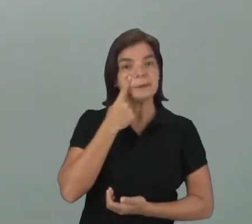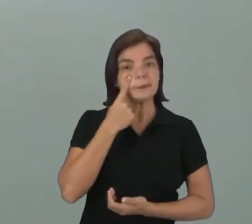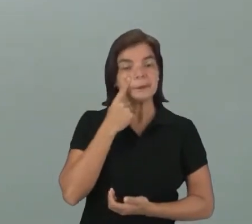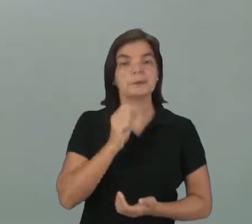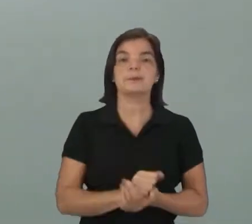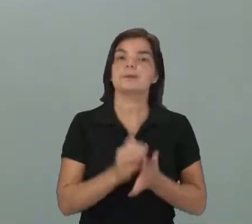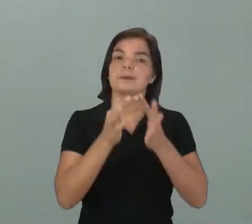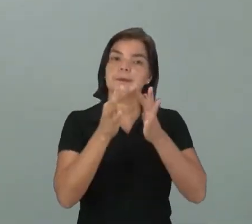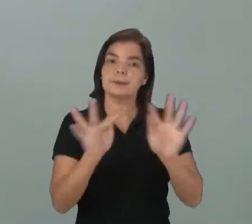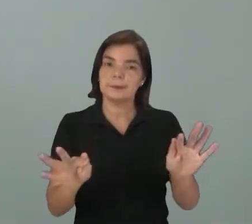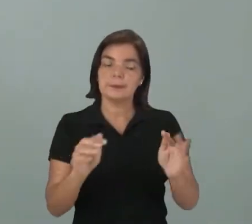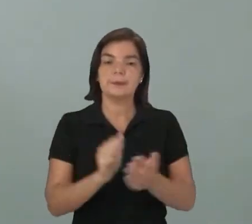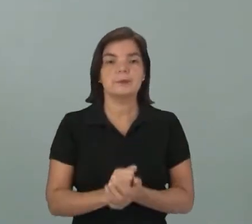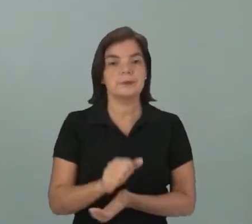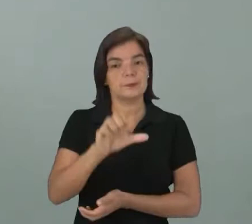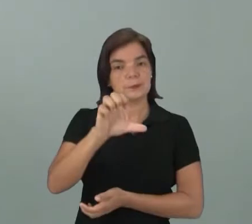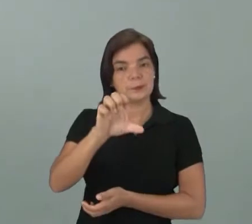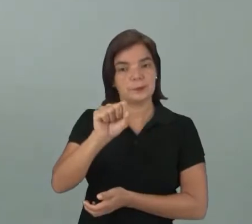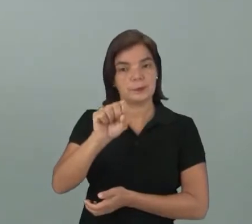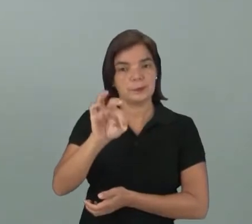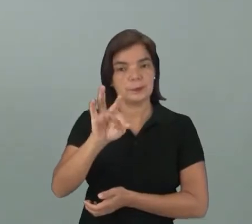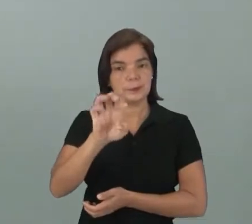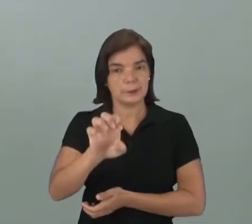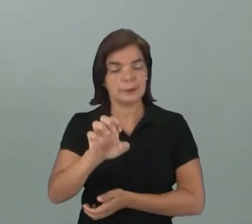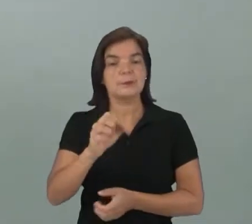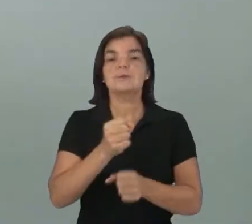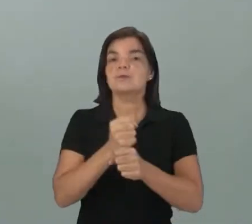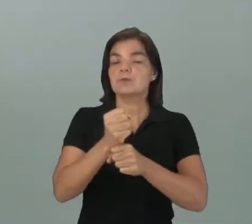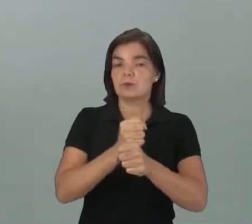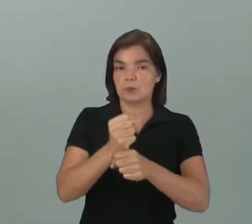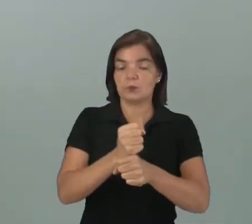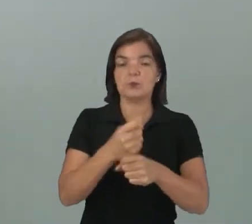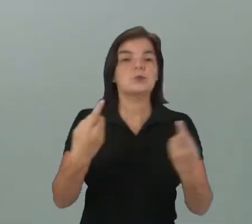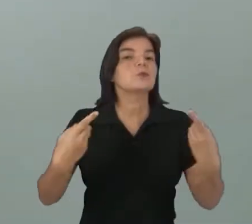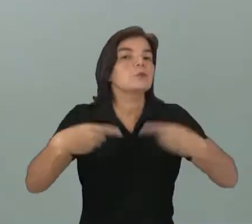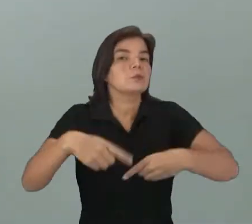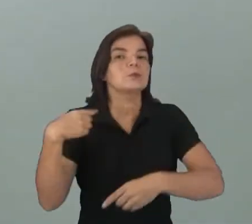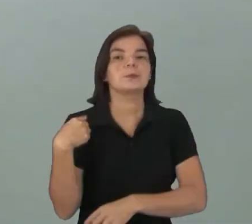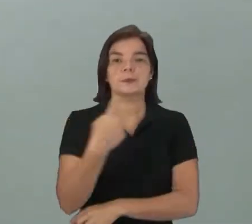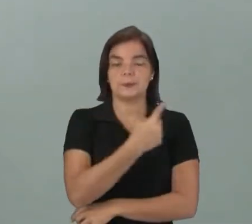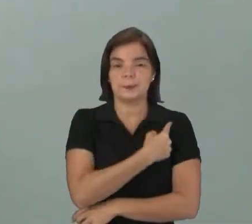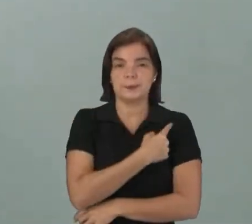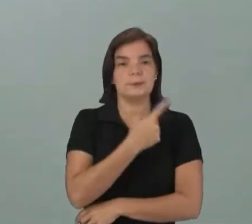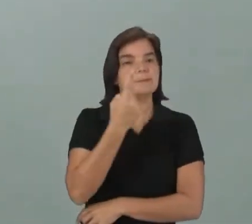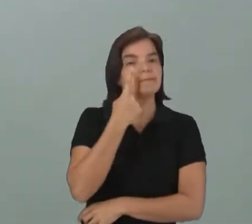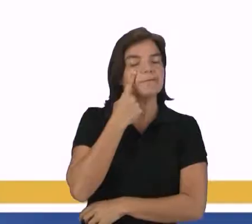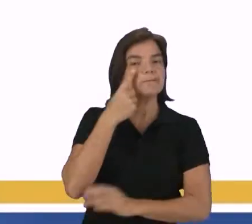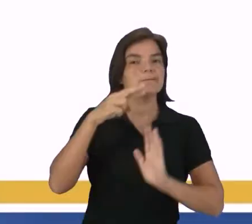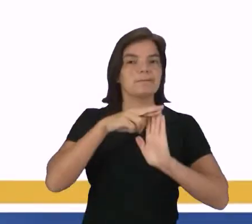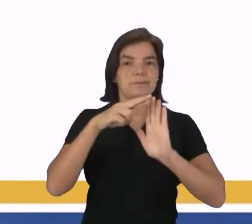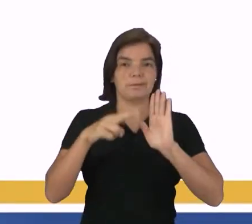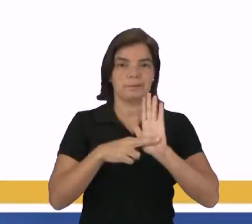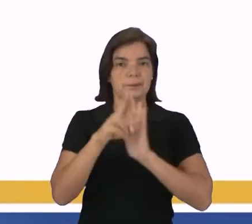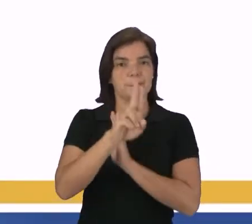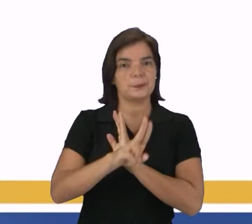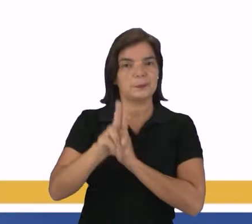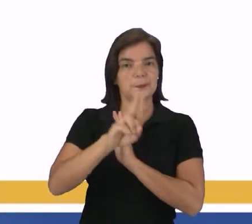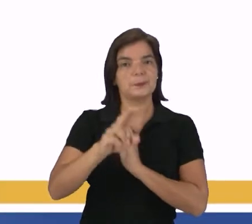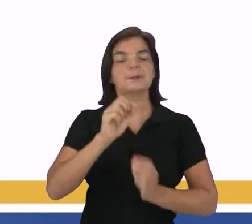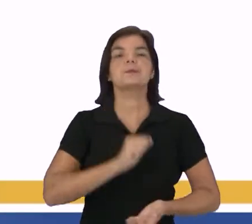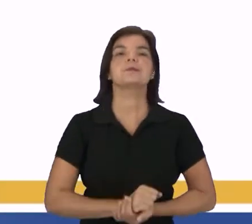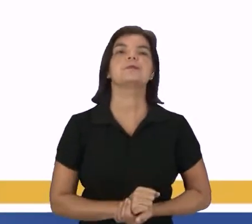quando eu tenho a frase, este ano está sendo um desafio para nós. Observe a regra para o seu